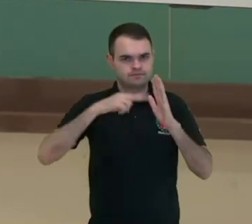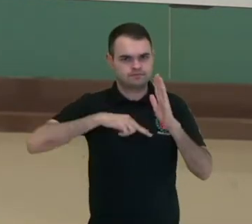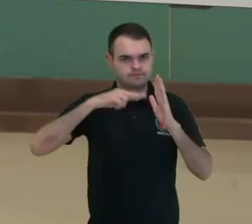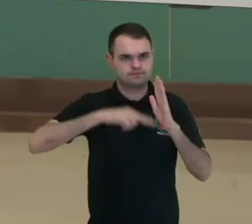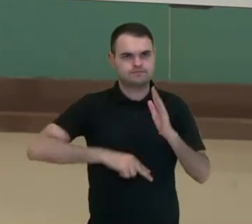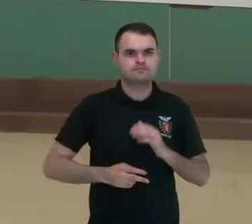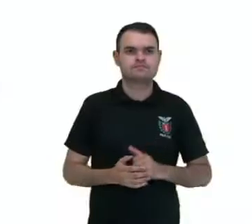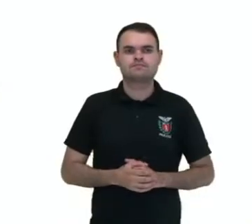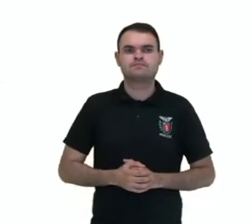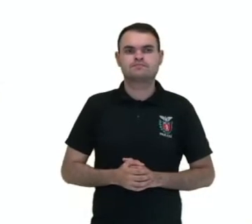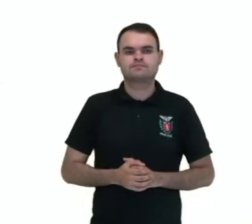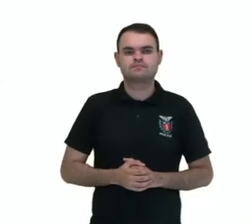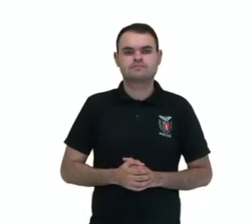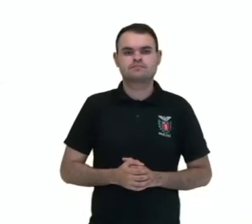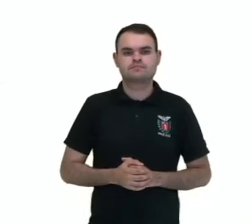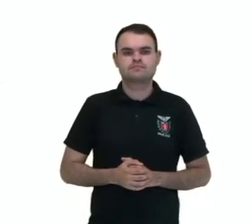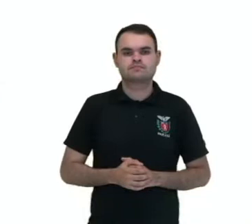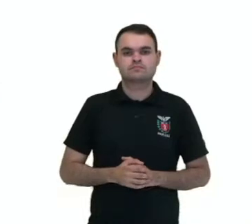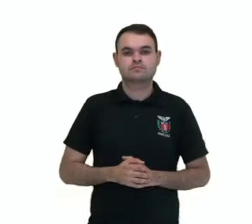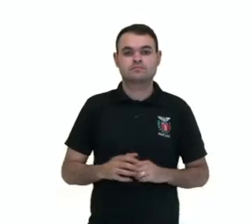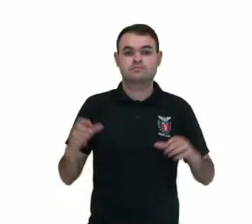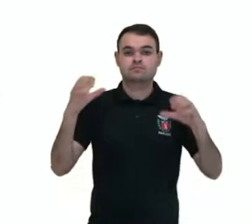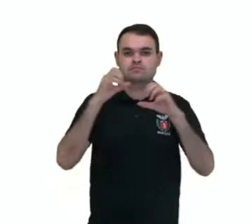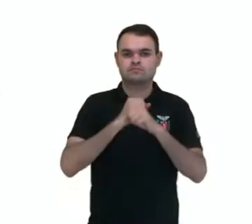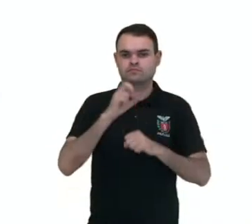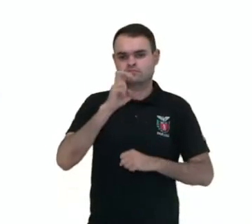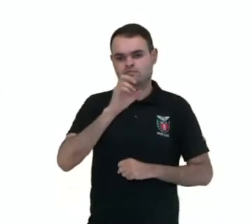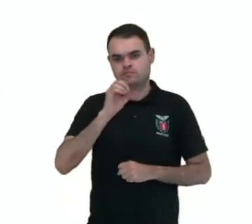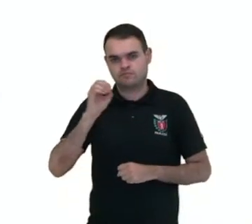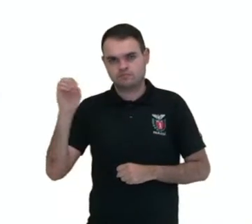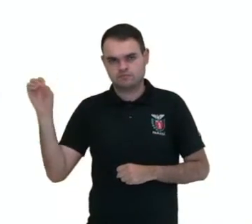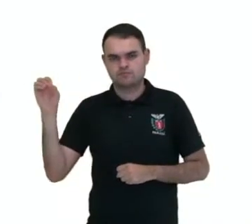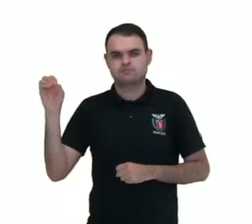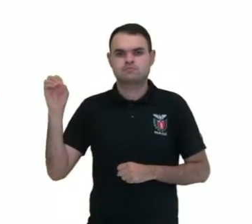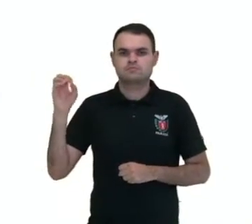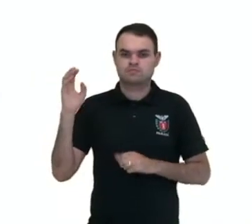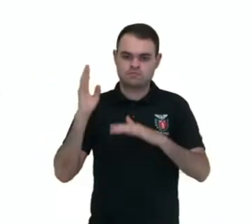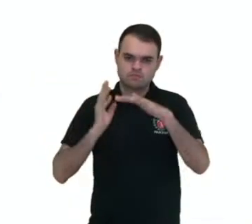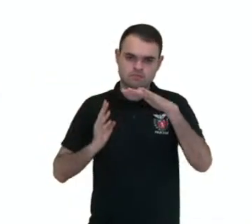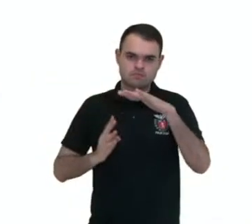pessoal, aqui comigo. Cerca de 500 imigrantes e refugiados